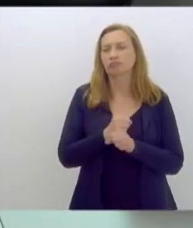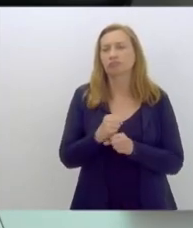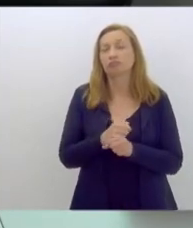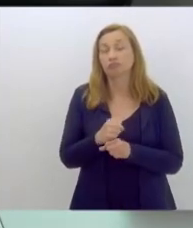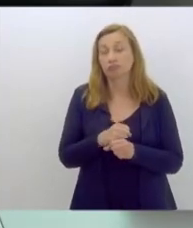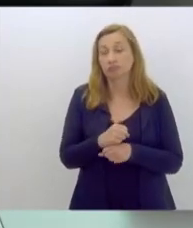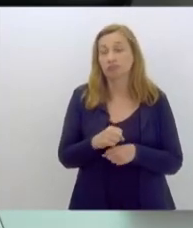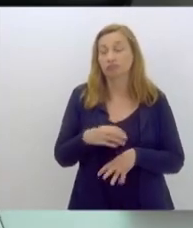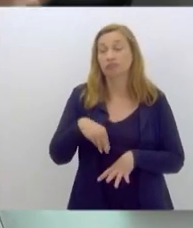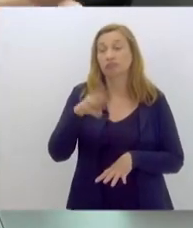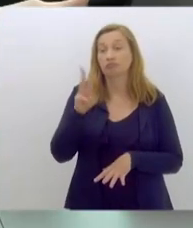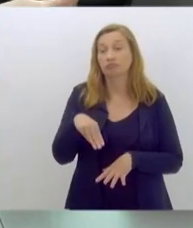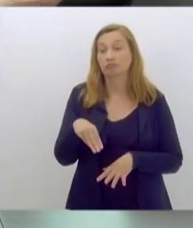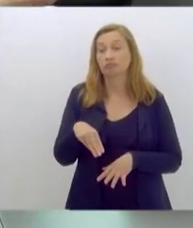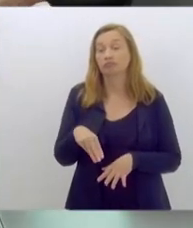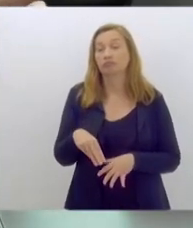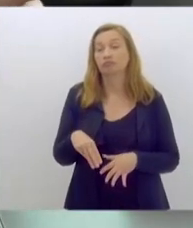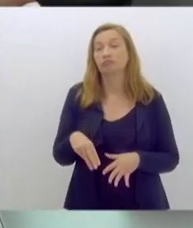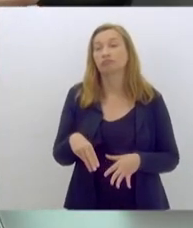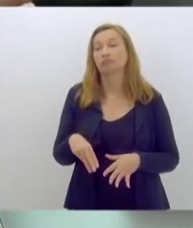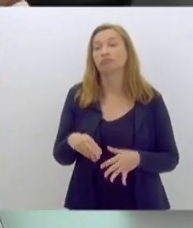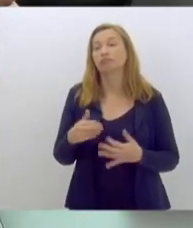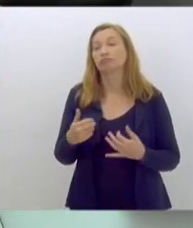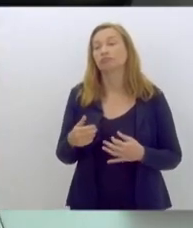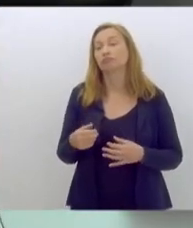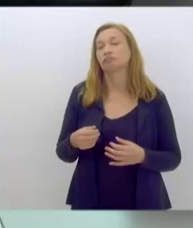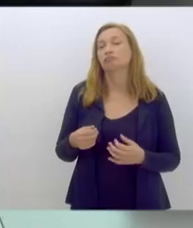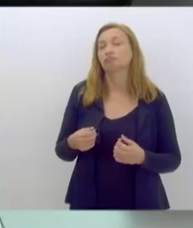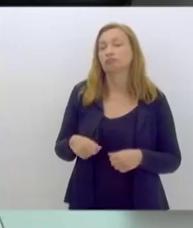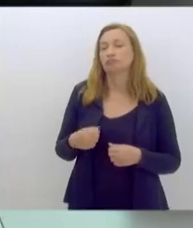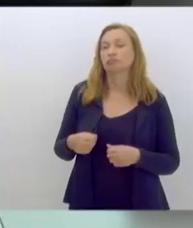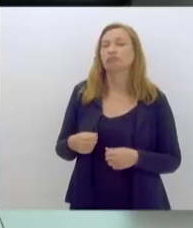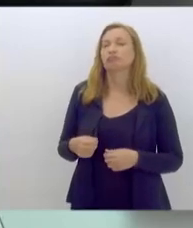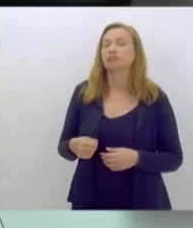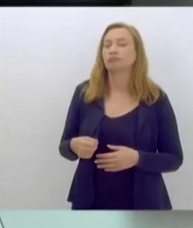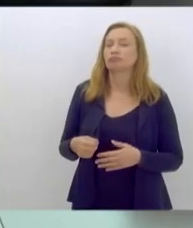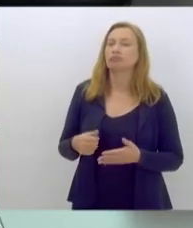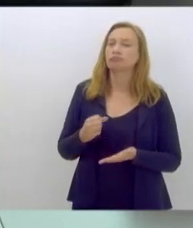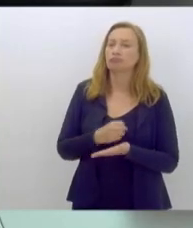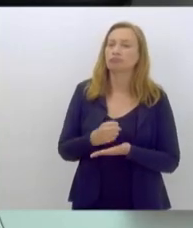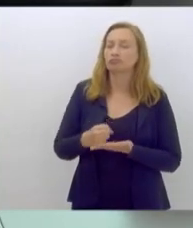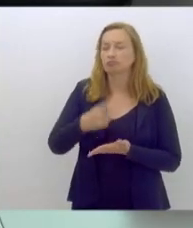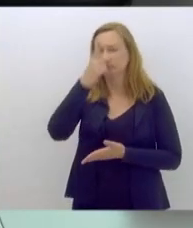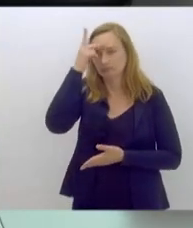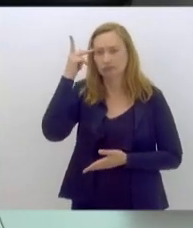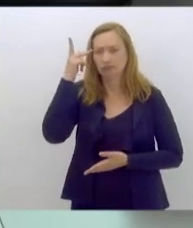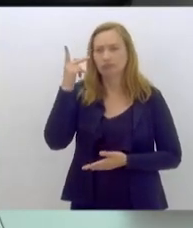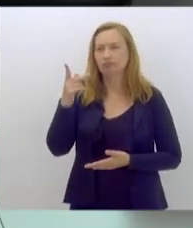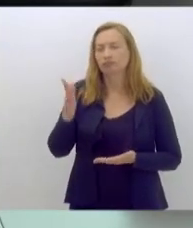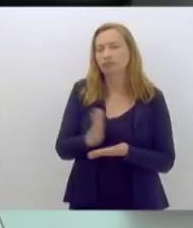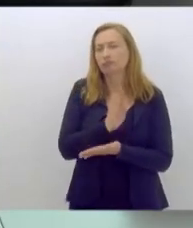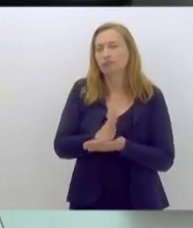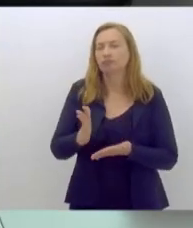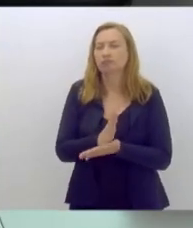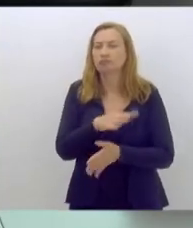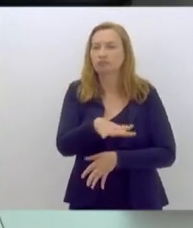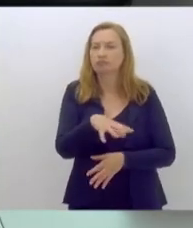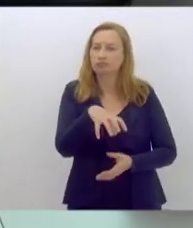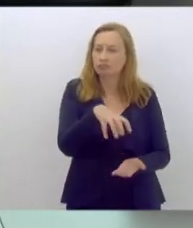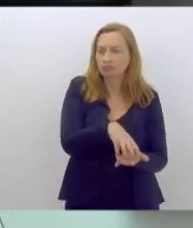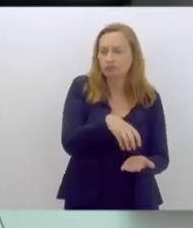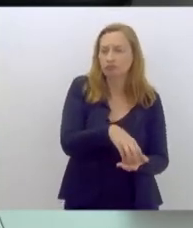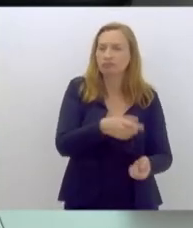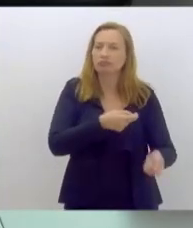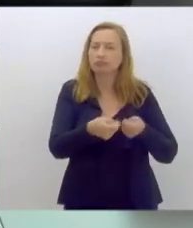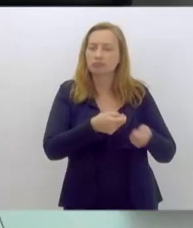e que ele tá tendo que chegar pessoas que estão na ponta paga é inclusive Porque alguns órgãos de controle exijam que